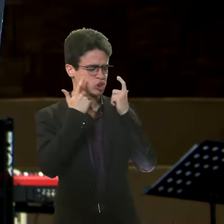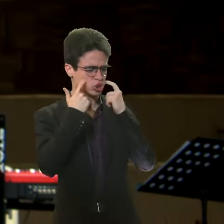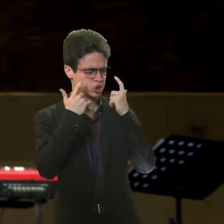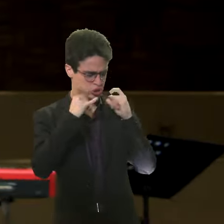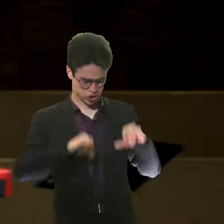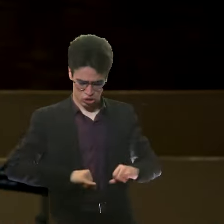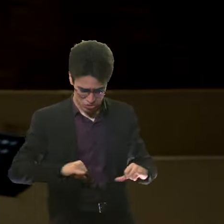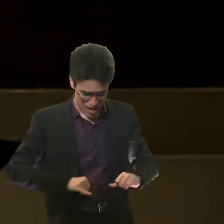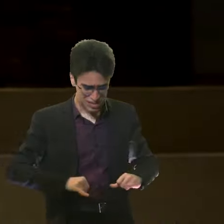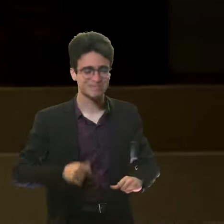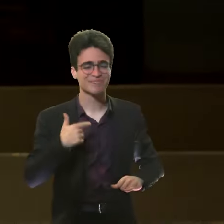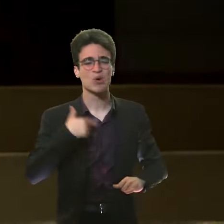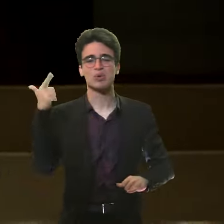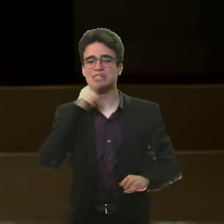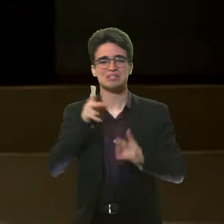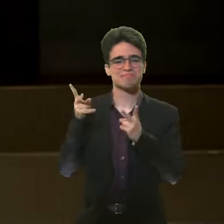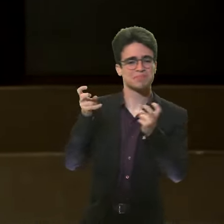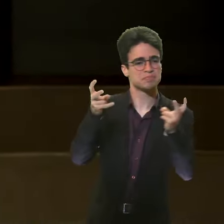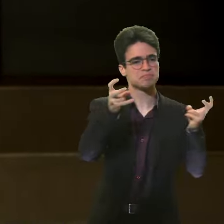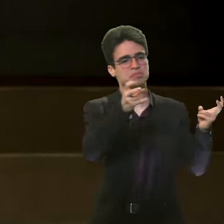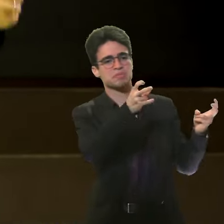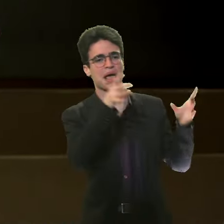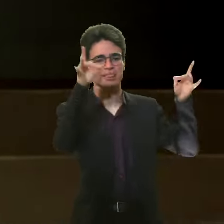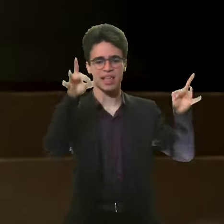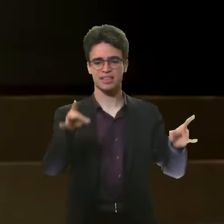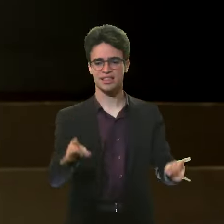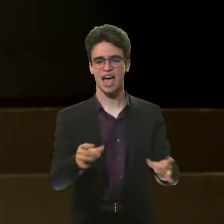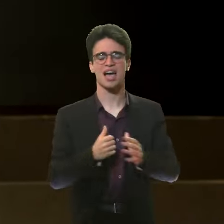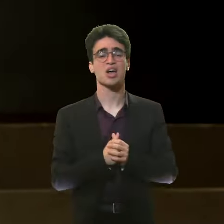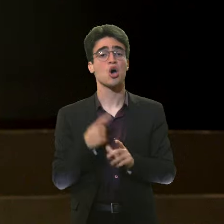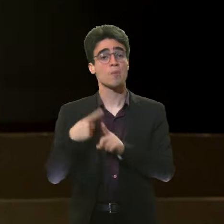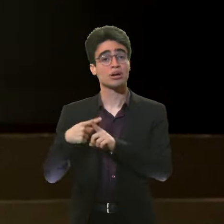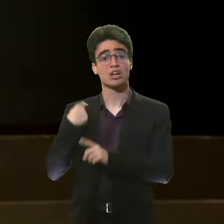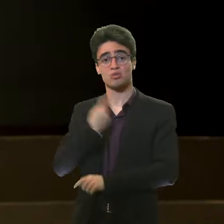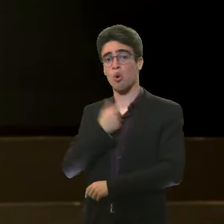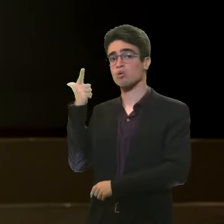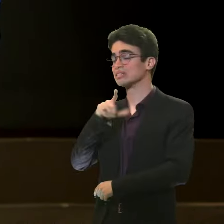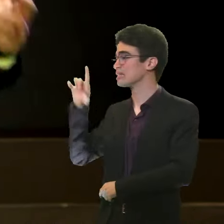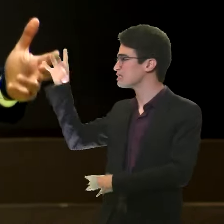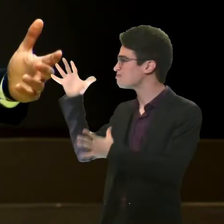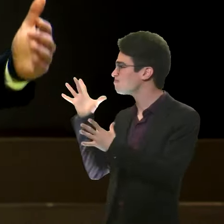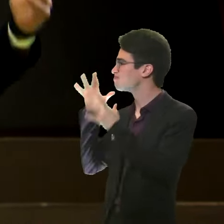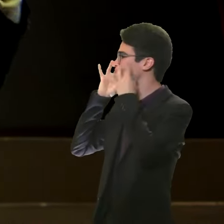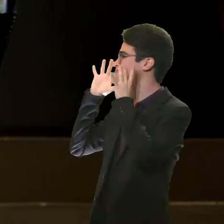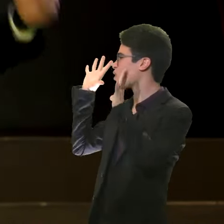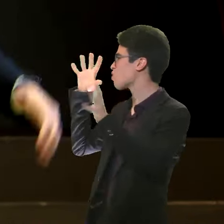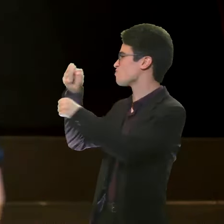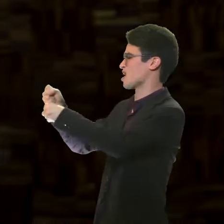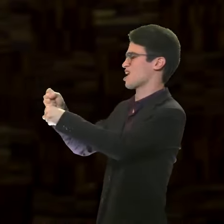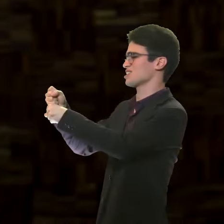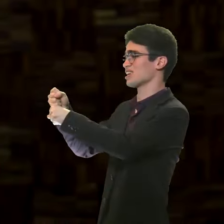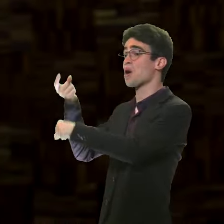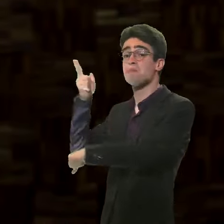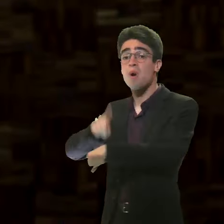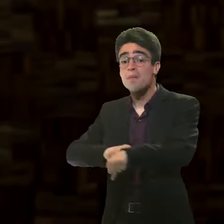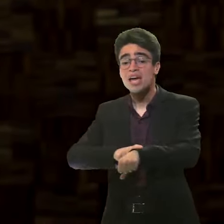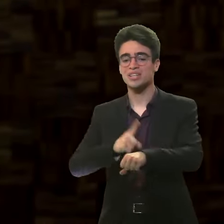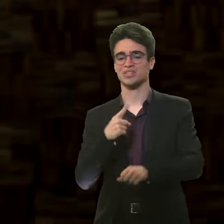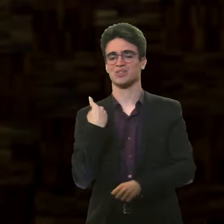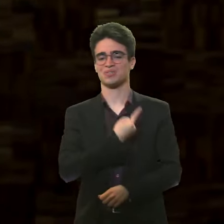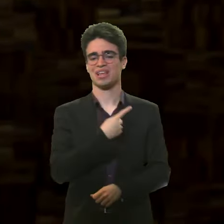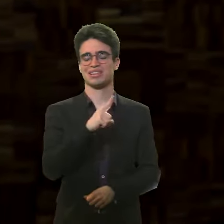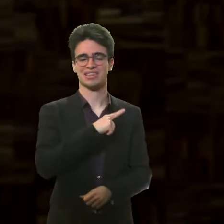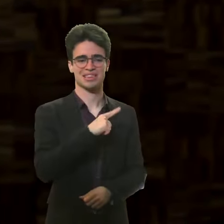de conhecimento de Deus, de proximidade, de confiança, que a gente encontra quando passa por momentos